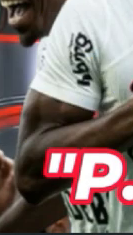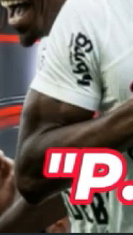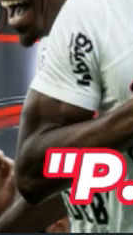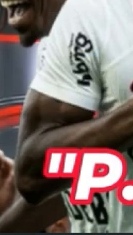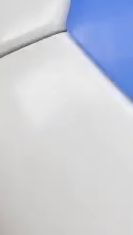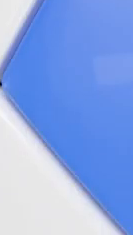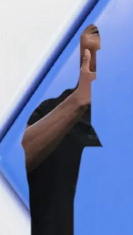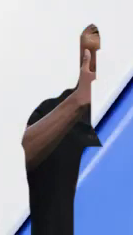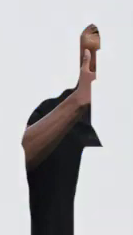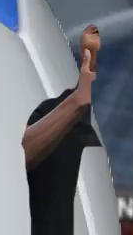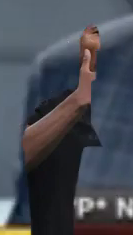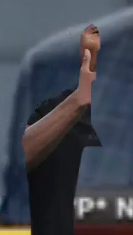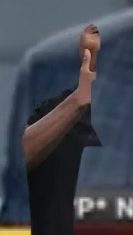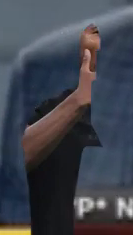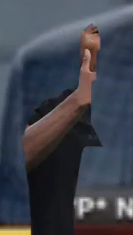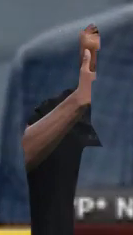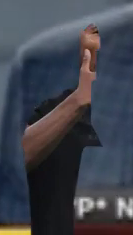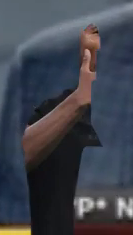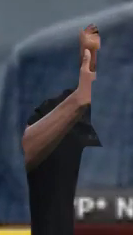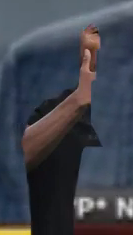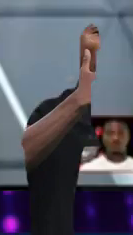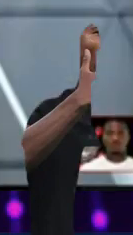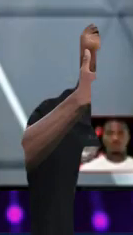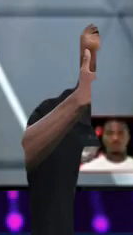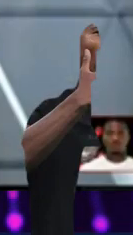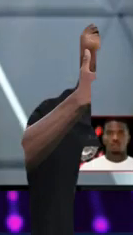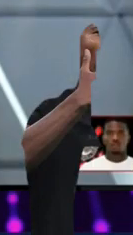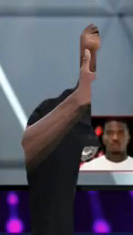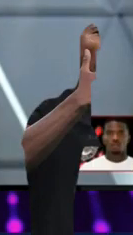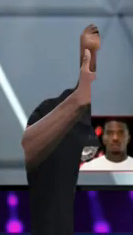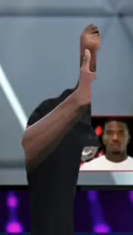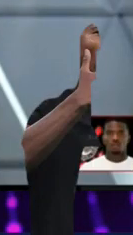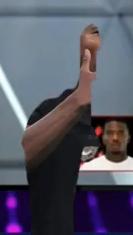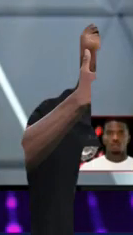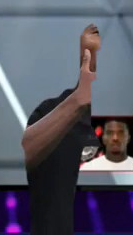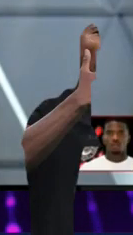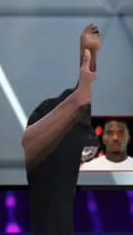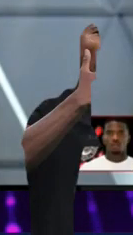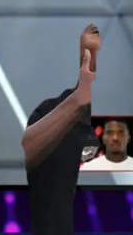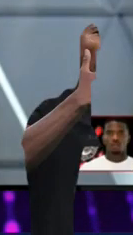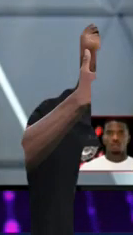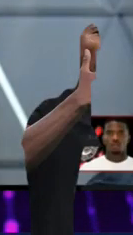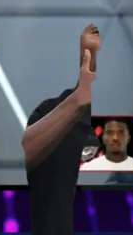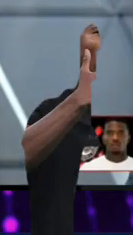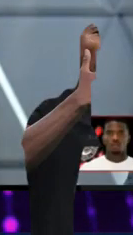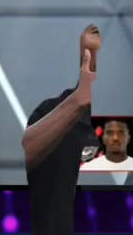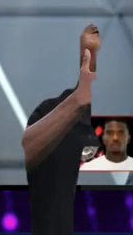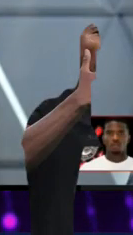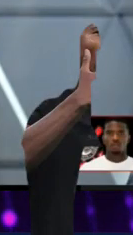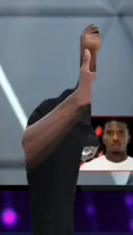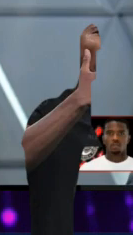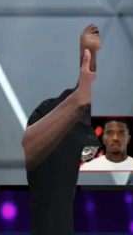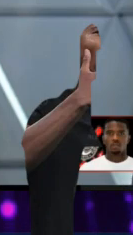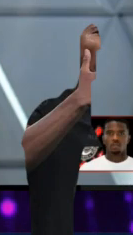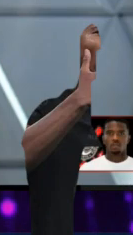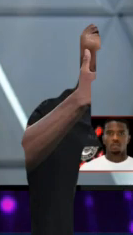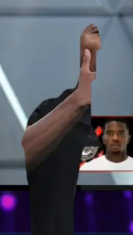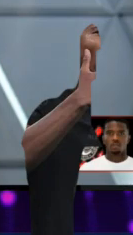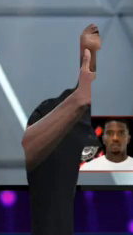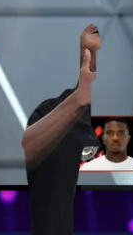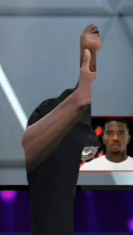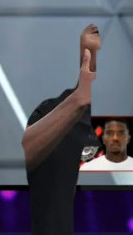Brasil. Mas eu fiz o gol da vitória. Tudo bem. Tudo bem. Mas sair e desfilar os palavrões? A